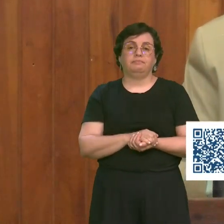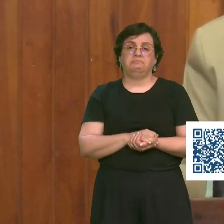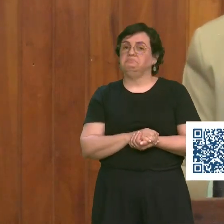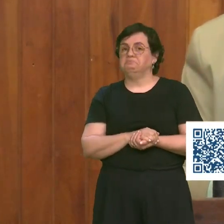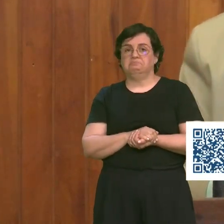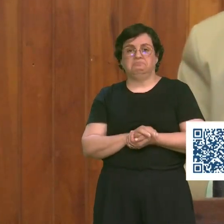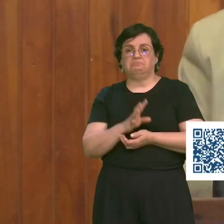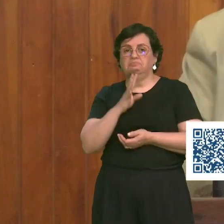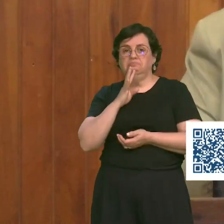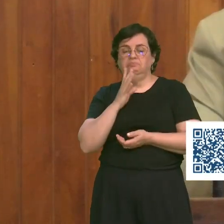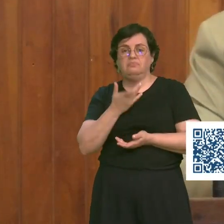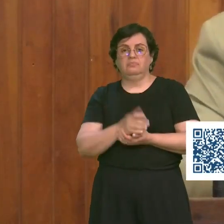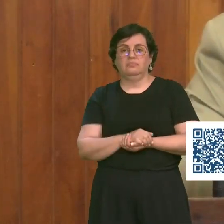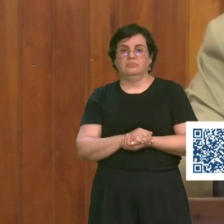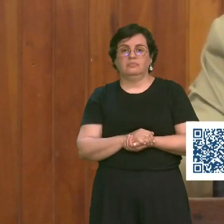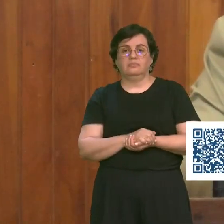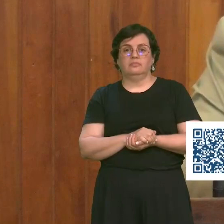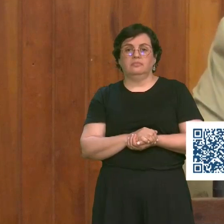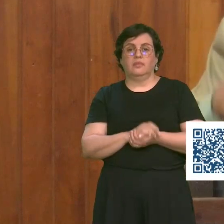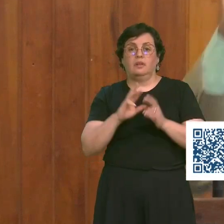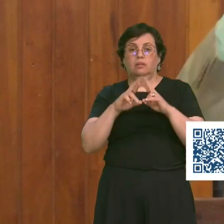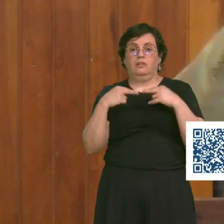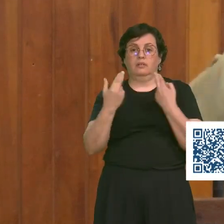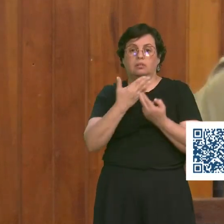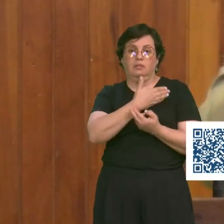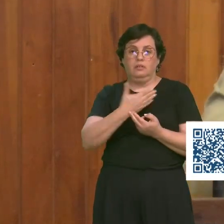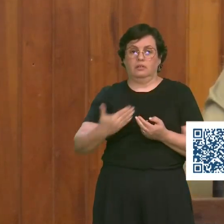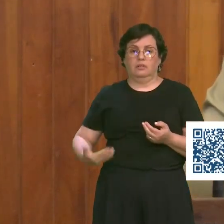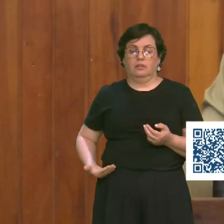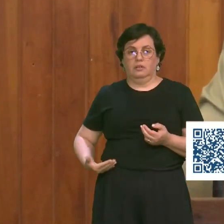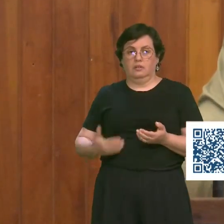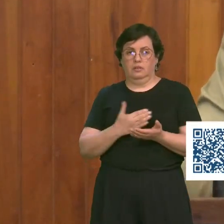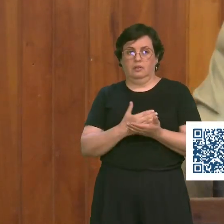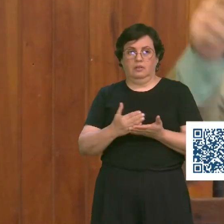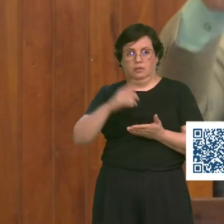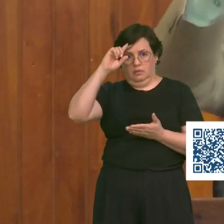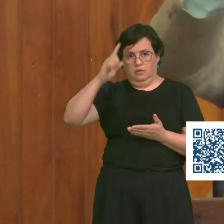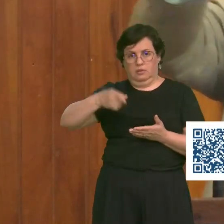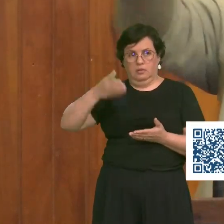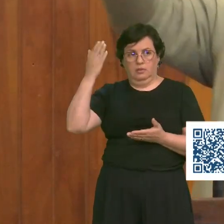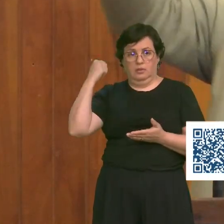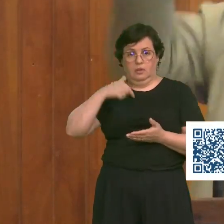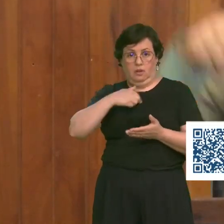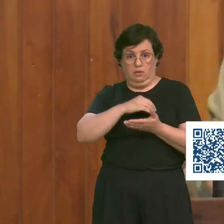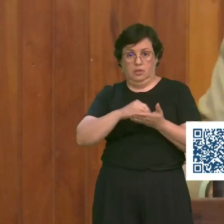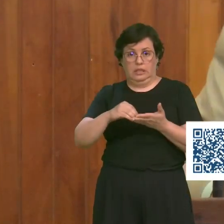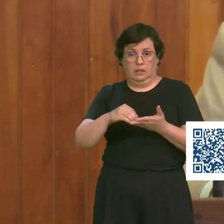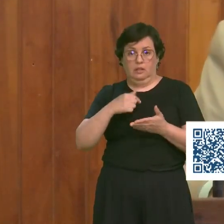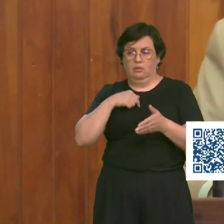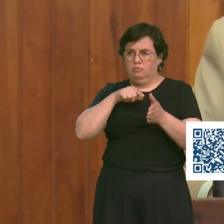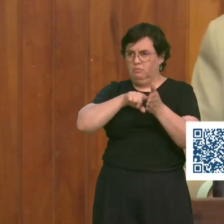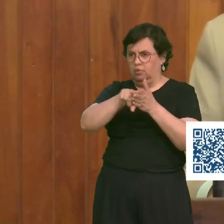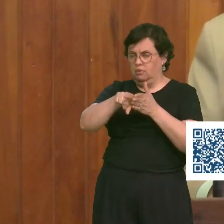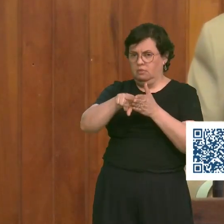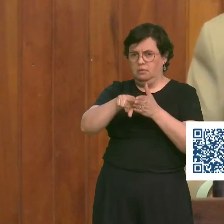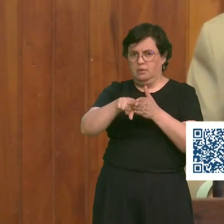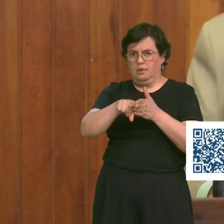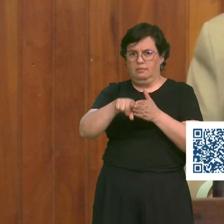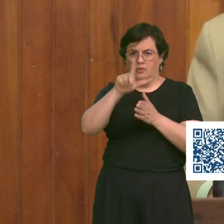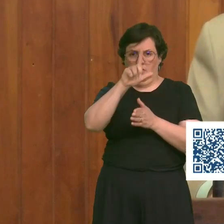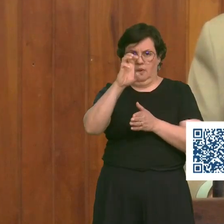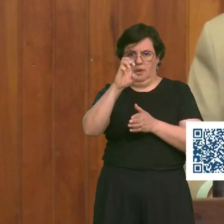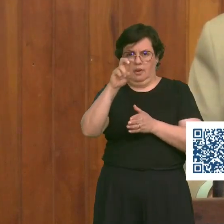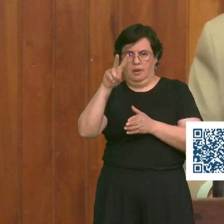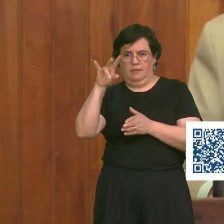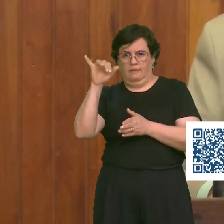desconheço inclusive numa audiência pública no início do mandato passado eu mesmo sendo secretário eu vim aqui questionei o secretária Fazenda